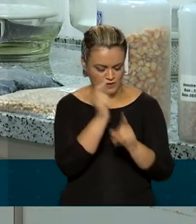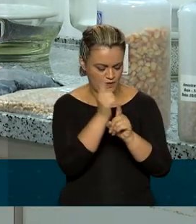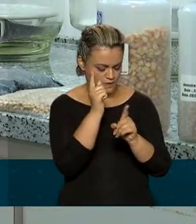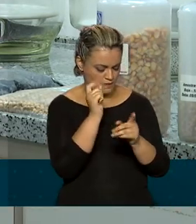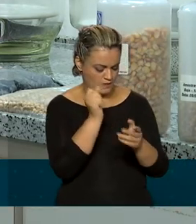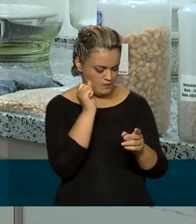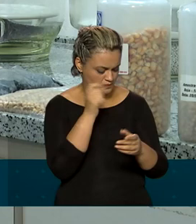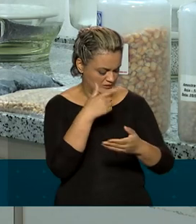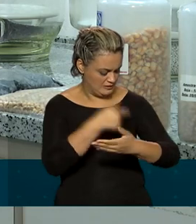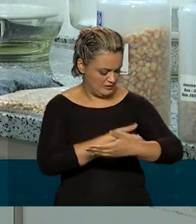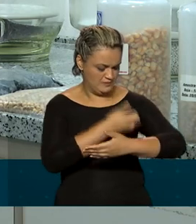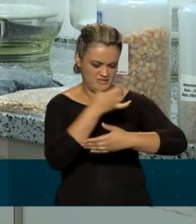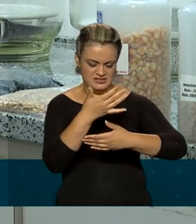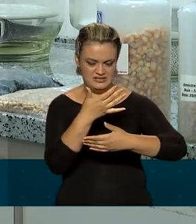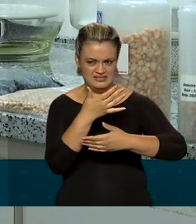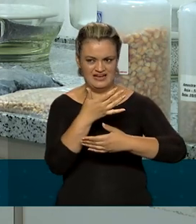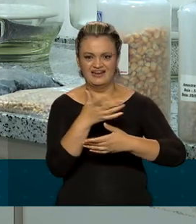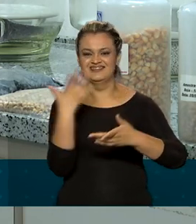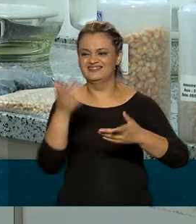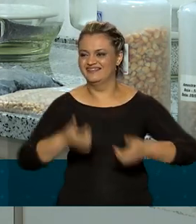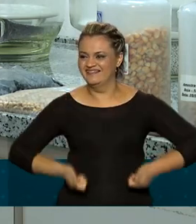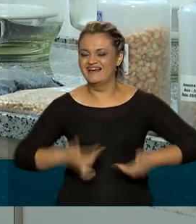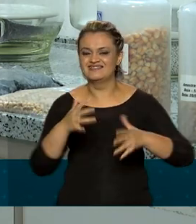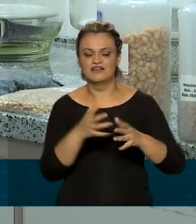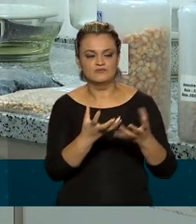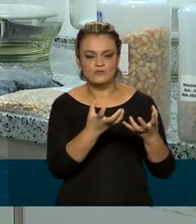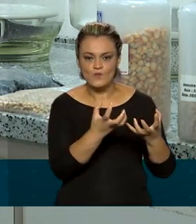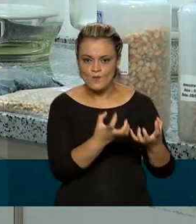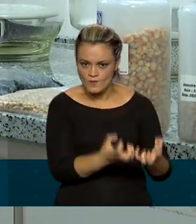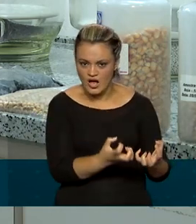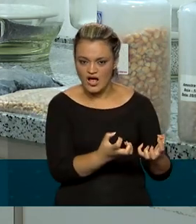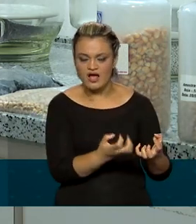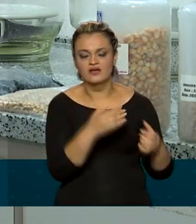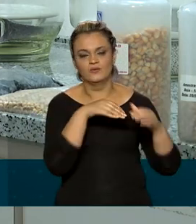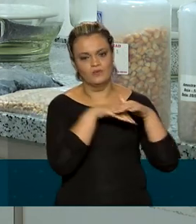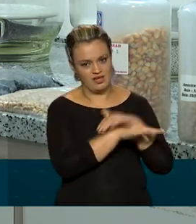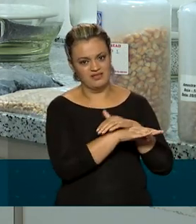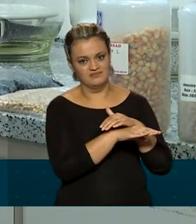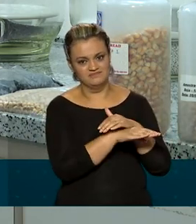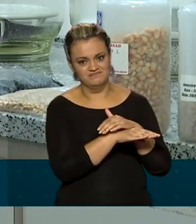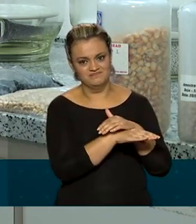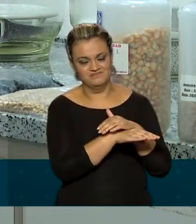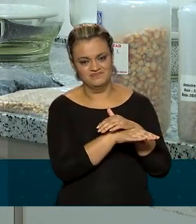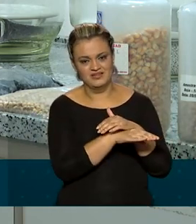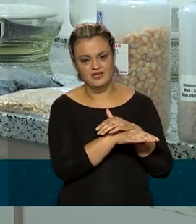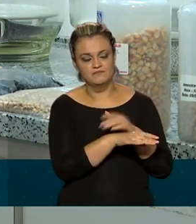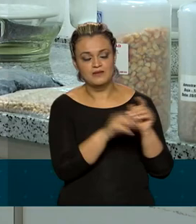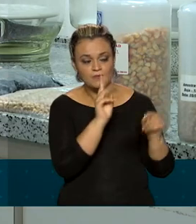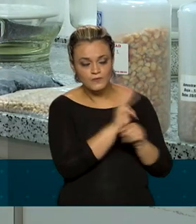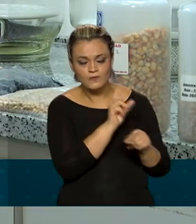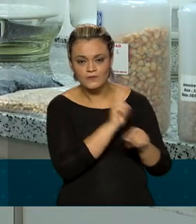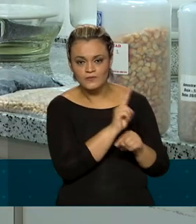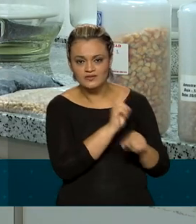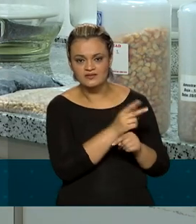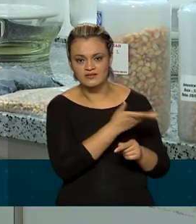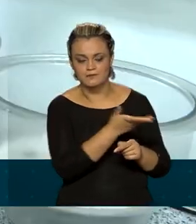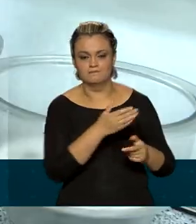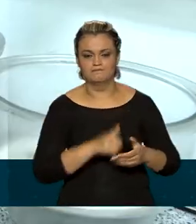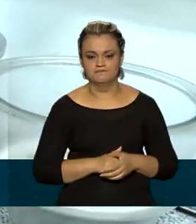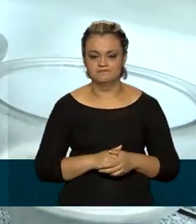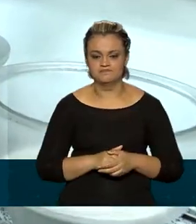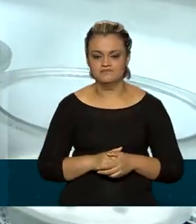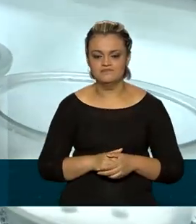precisa ter um gasto a mais para poder secar e armazenar esse grão de forma a conservar sua qualidade.